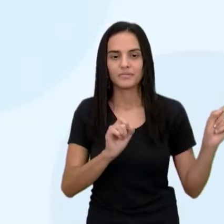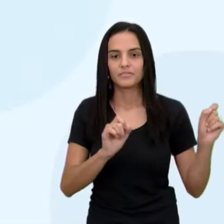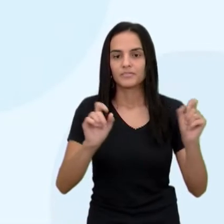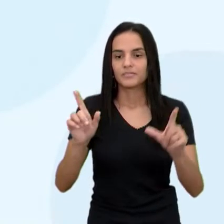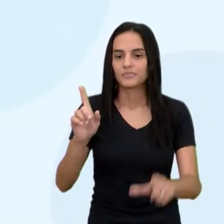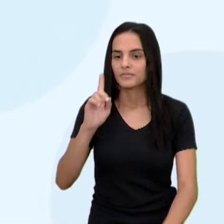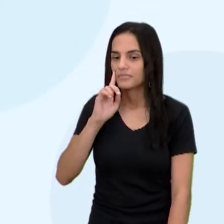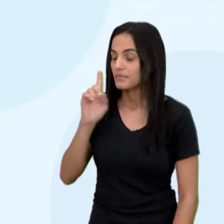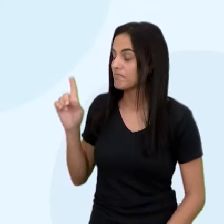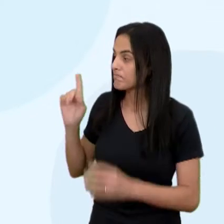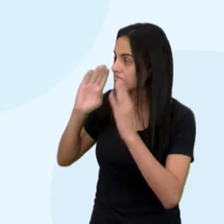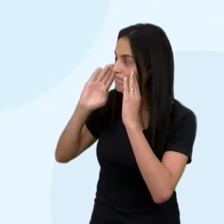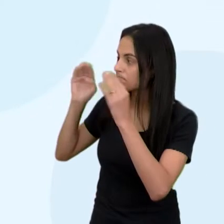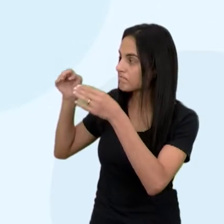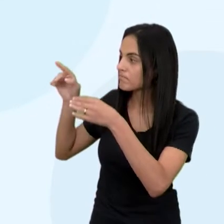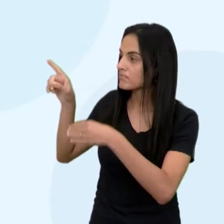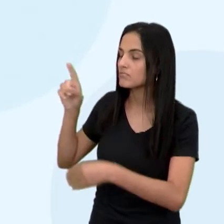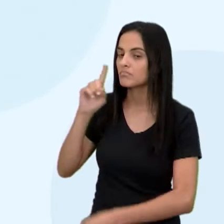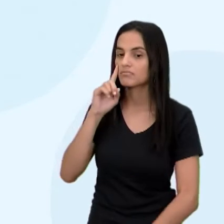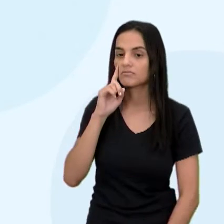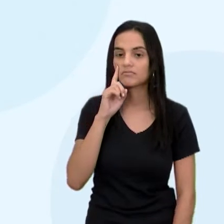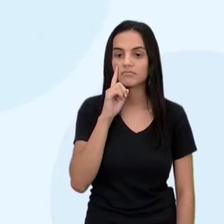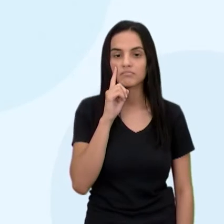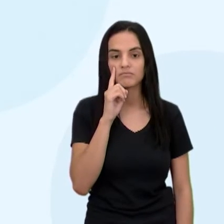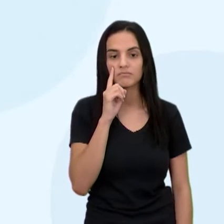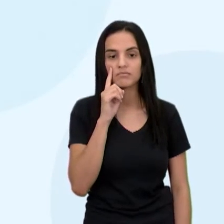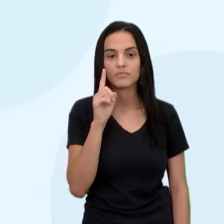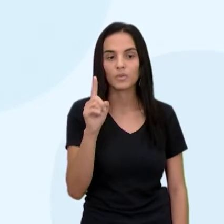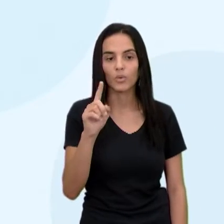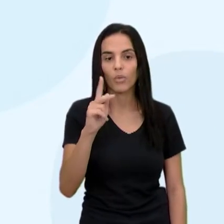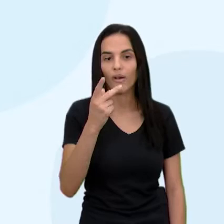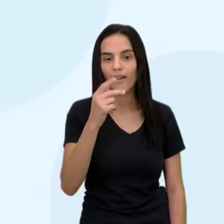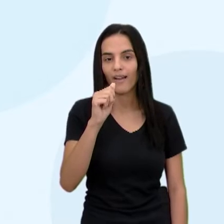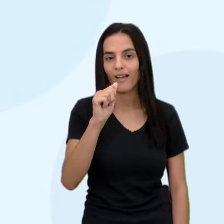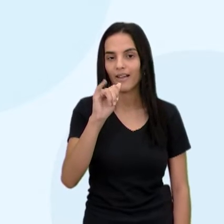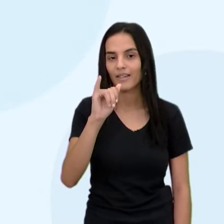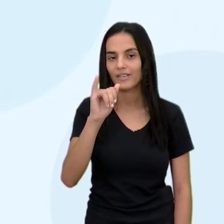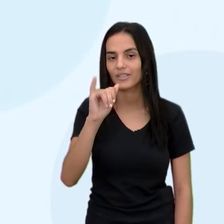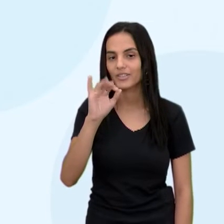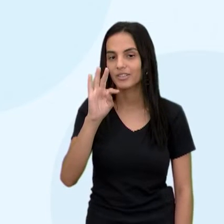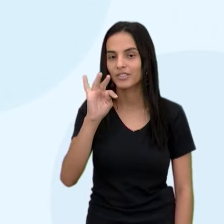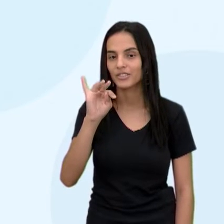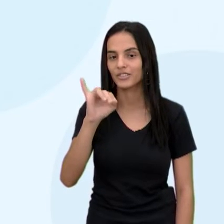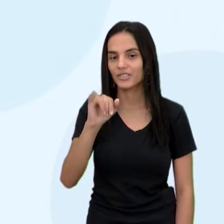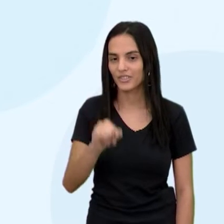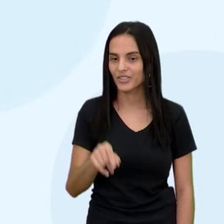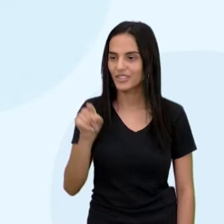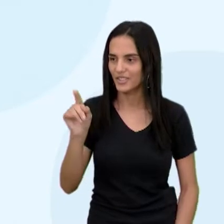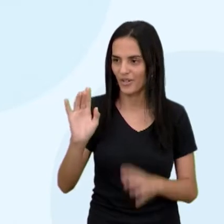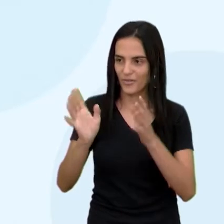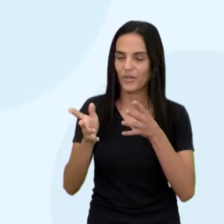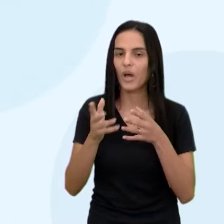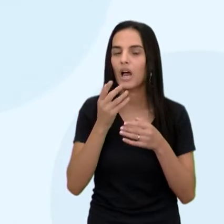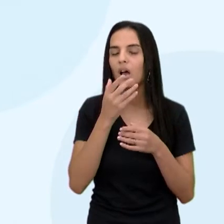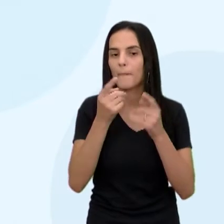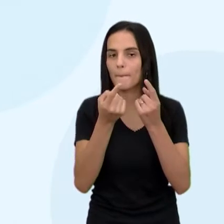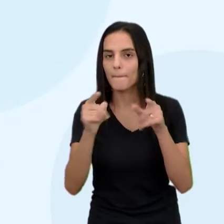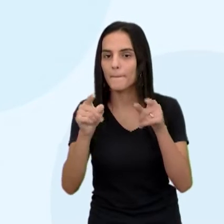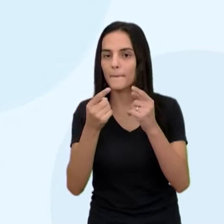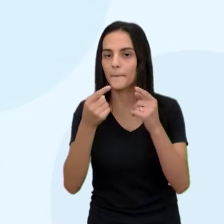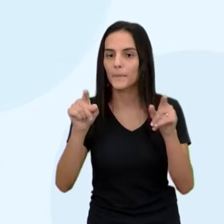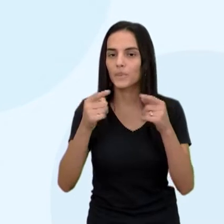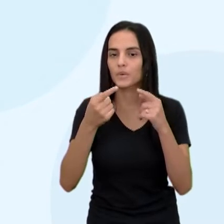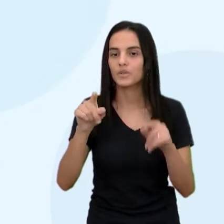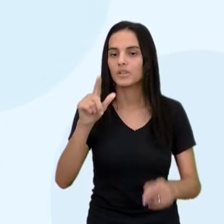agora focar na questão do Haiti. Já ouviu a música do Caetano Veloso? Qual? E do Gilberto